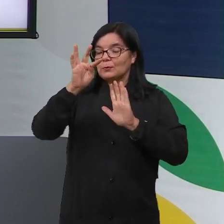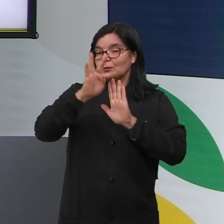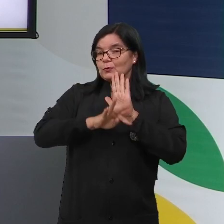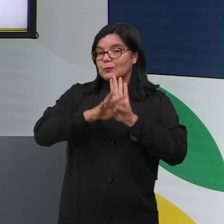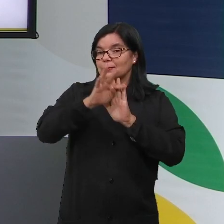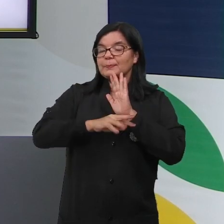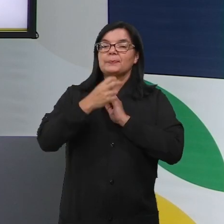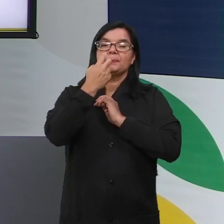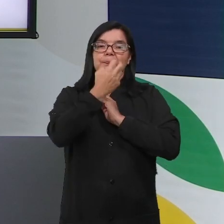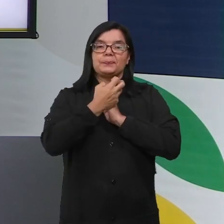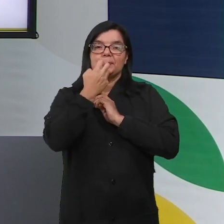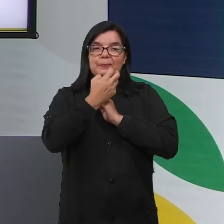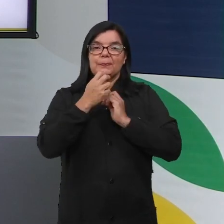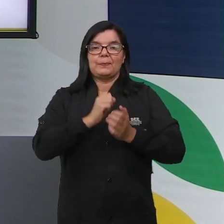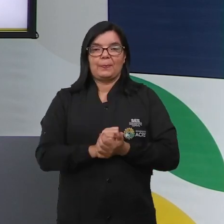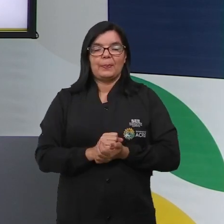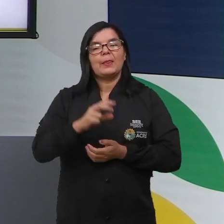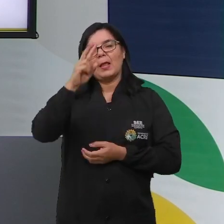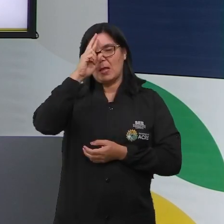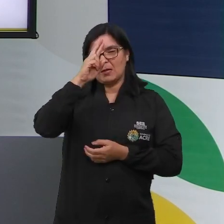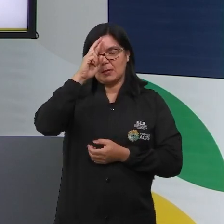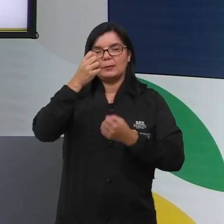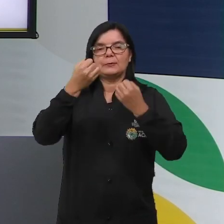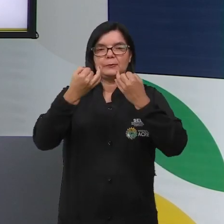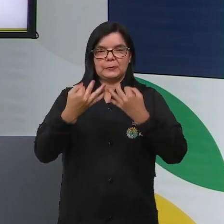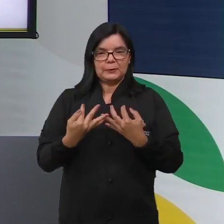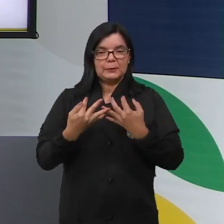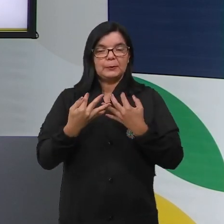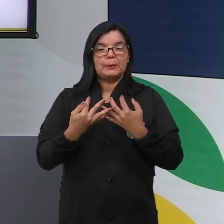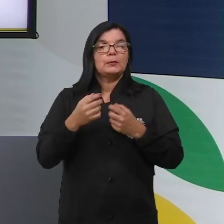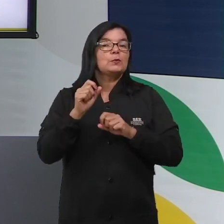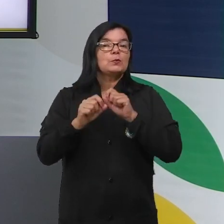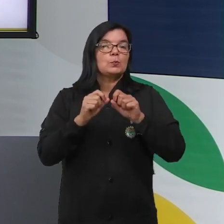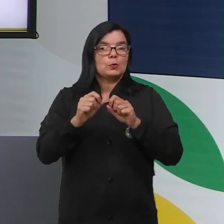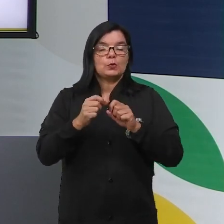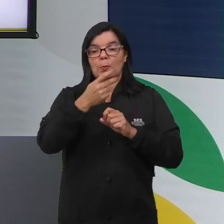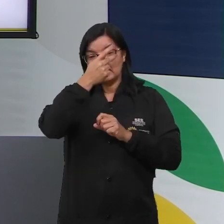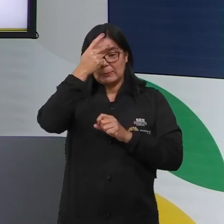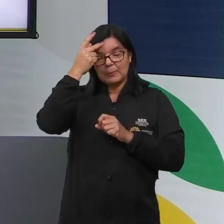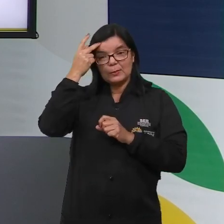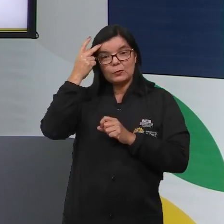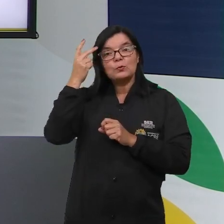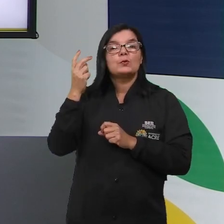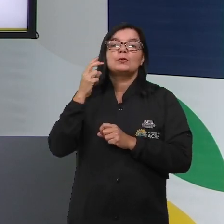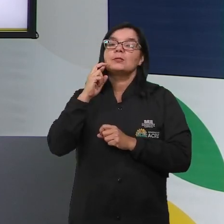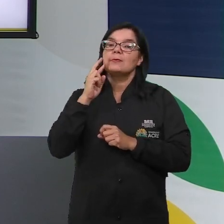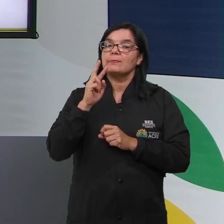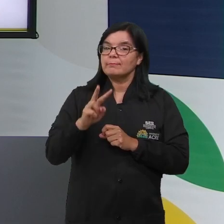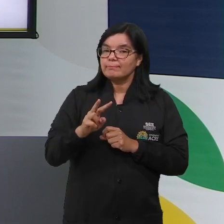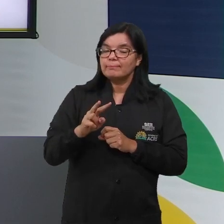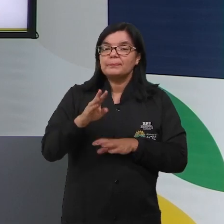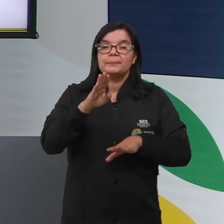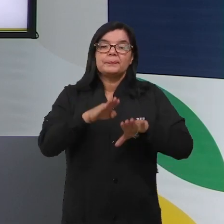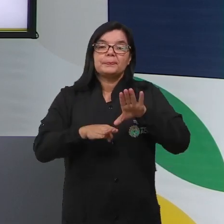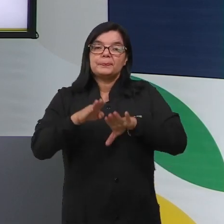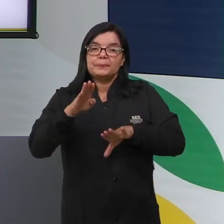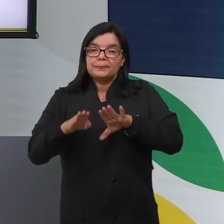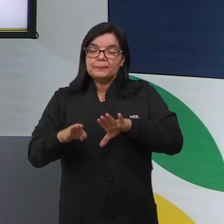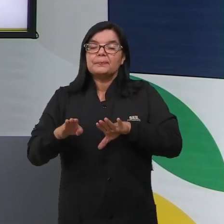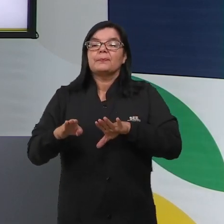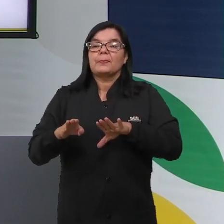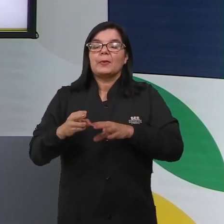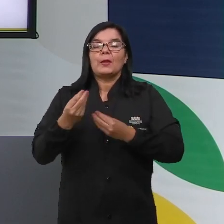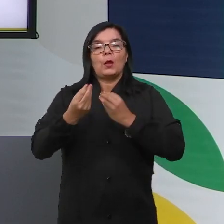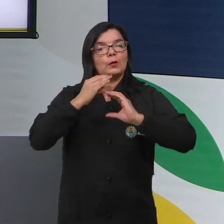texto oral? É que, lembra que eu falei para vocês sobre o público-alvo? É que a depender da